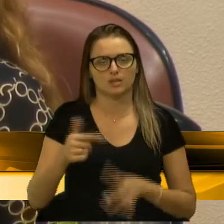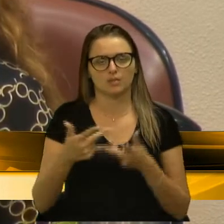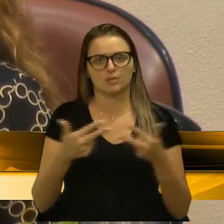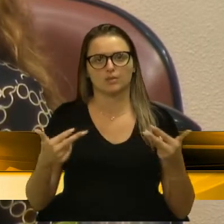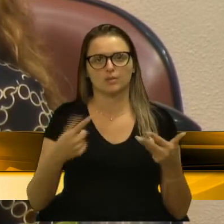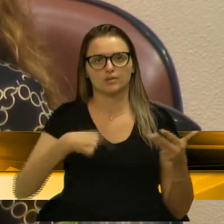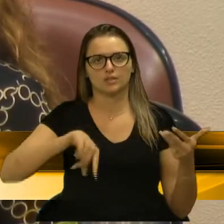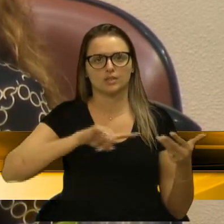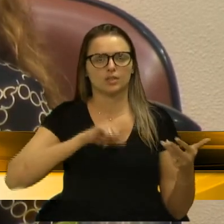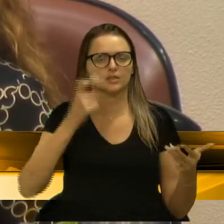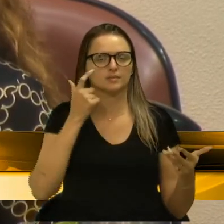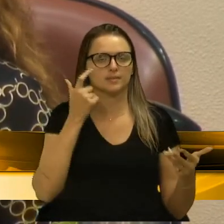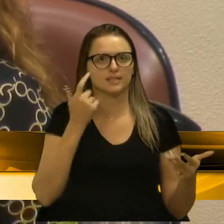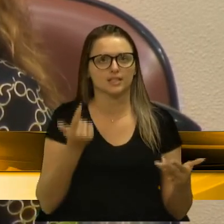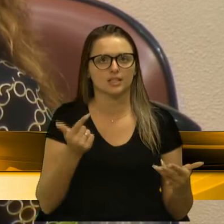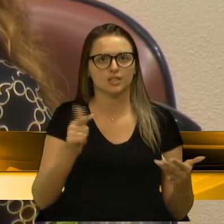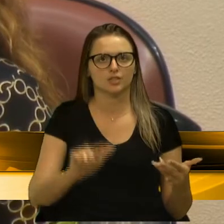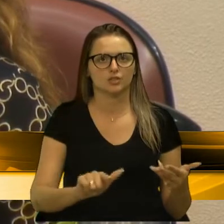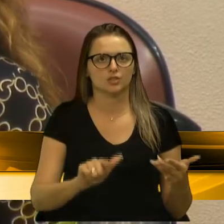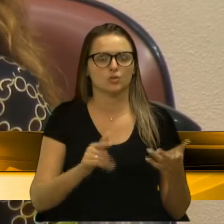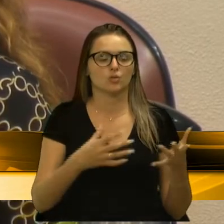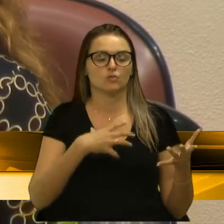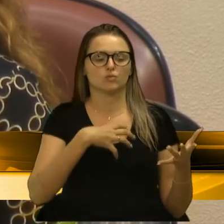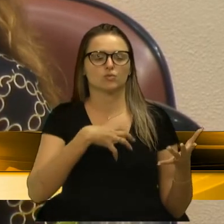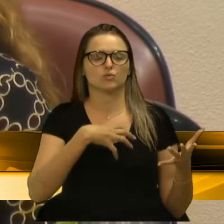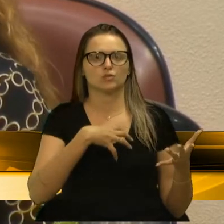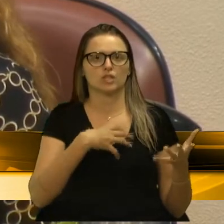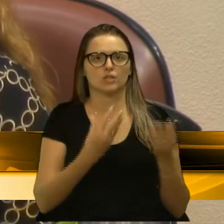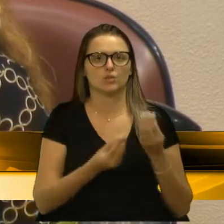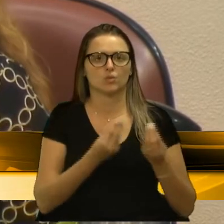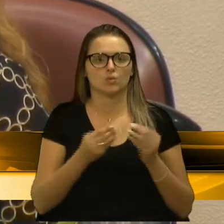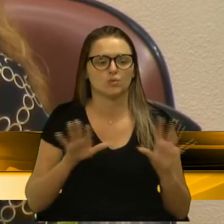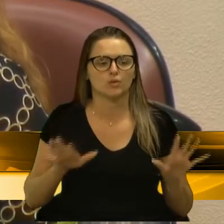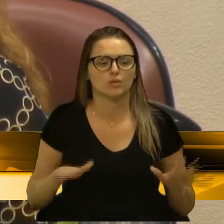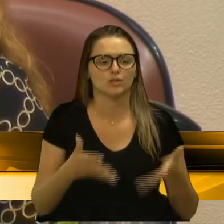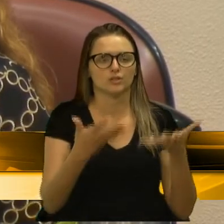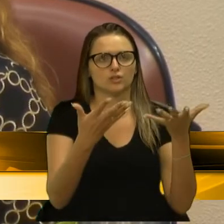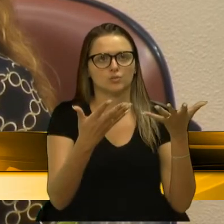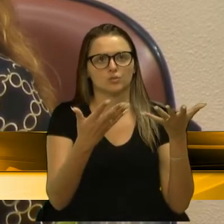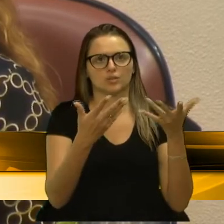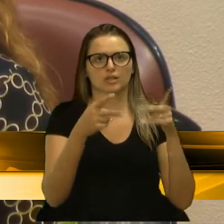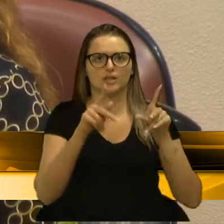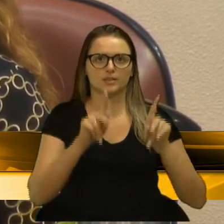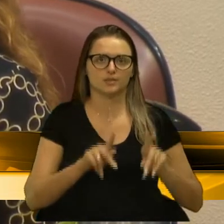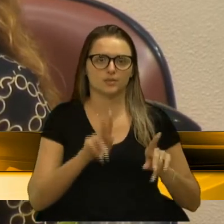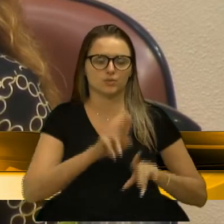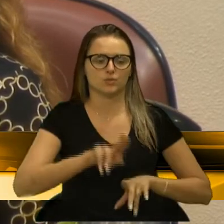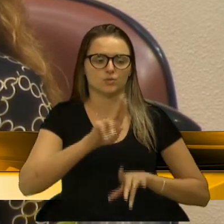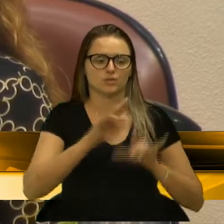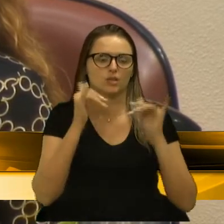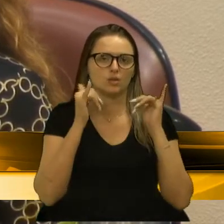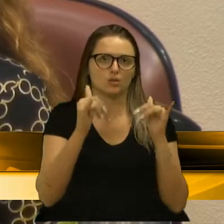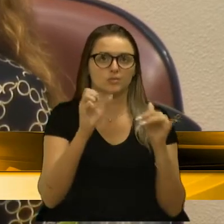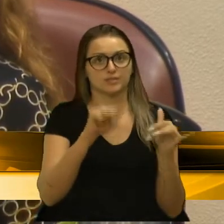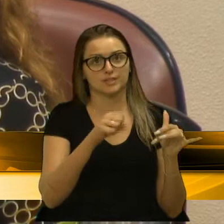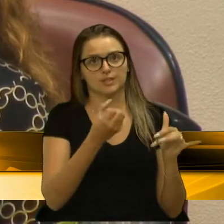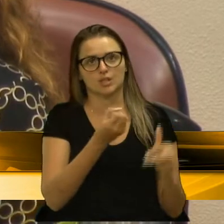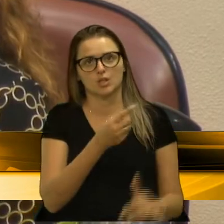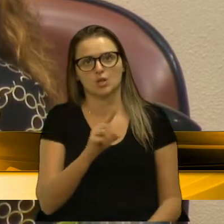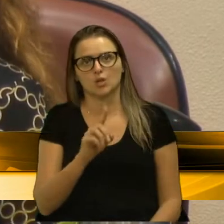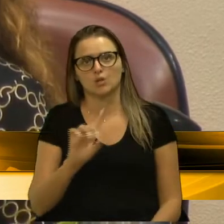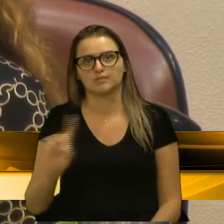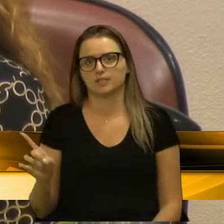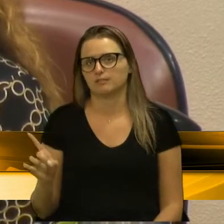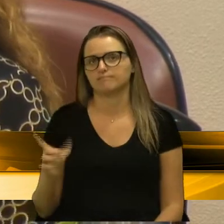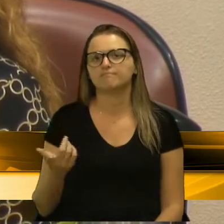gente repense realmente de que forma nós vamos estimular ou não o uso do transporte público, né? Infelizmente, a gente tem